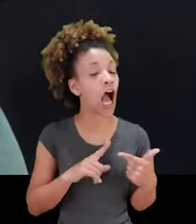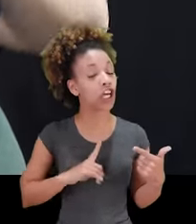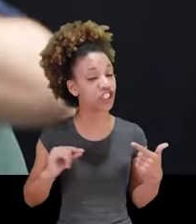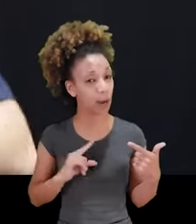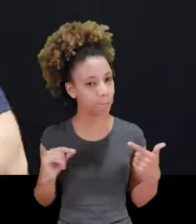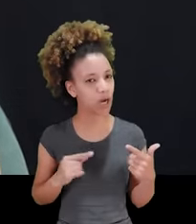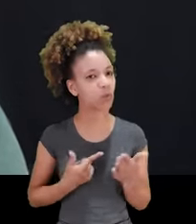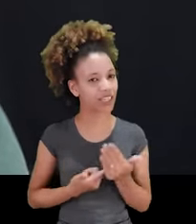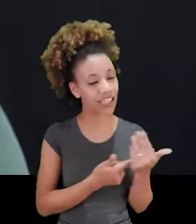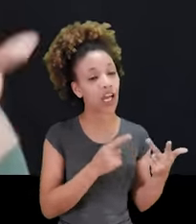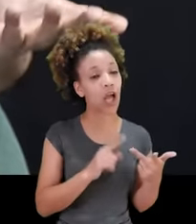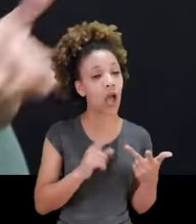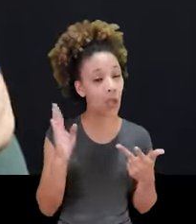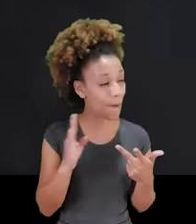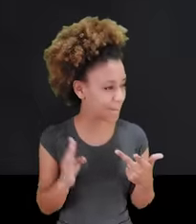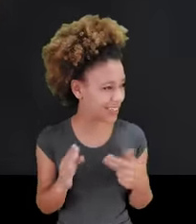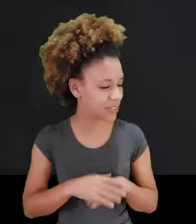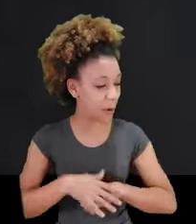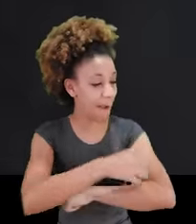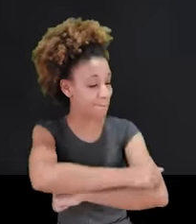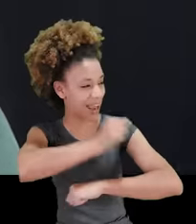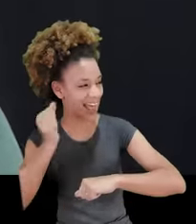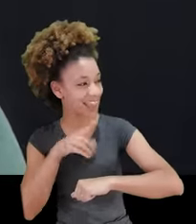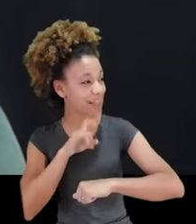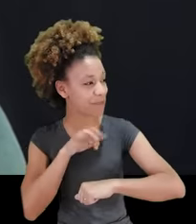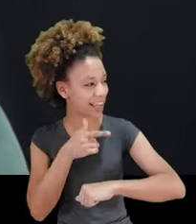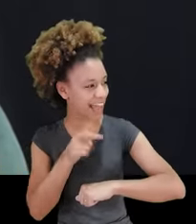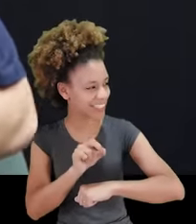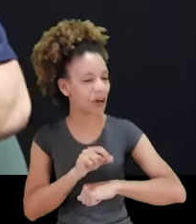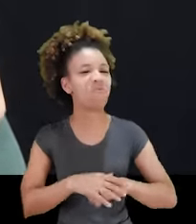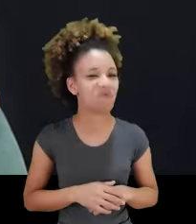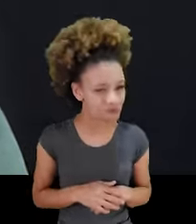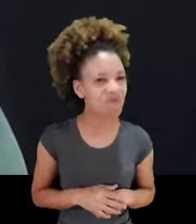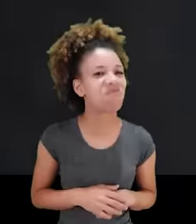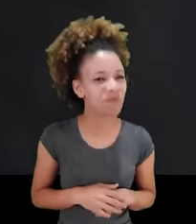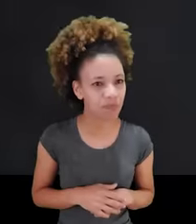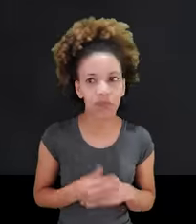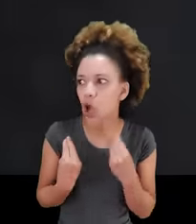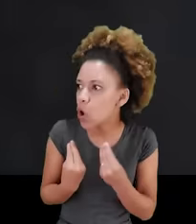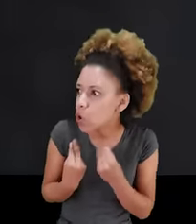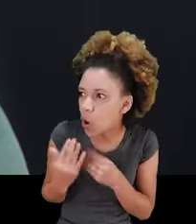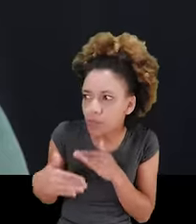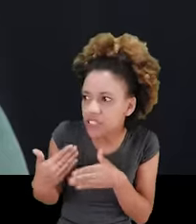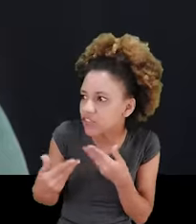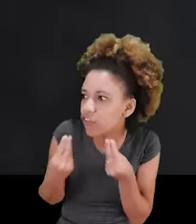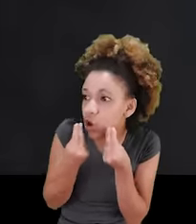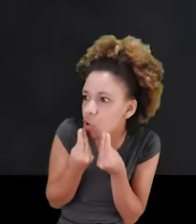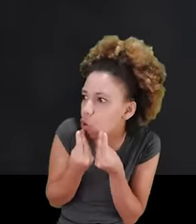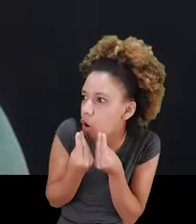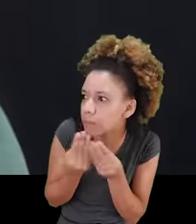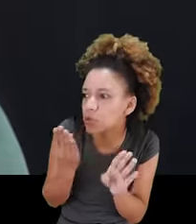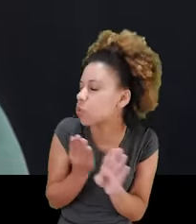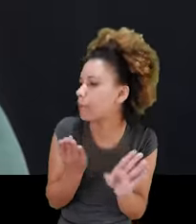Japão é conhecido pela tecnologia, o Brasil pela depilação brasileira. A gente. Como é que vocês desenvolveram isso? Onde é que